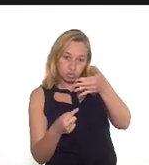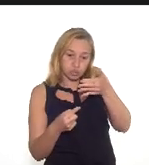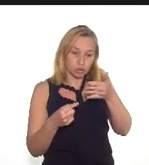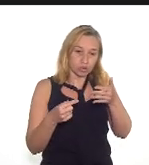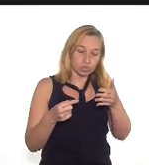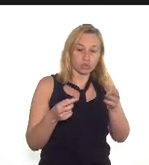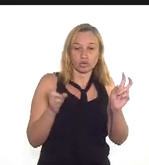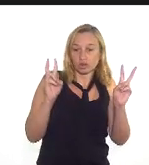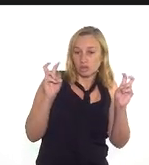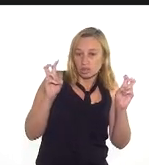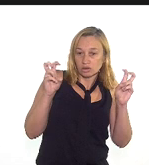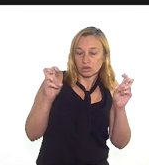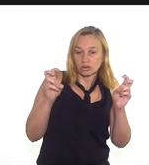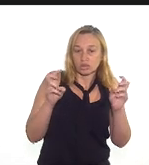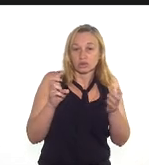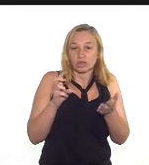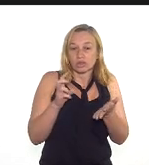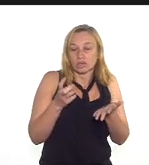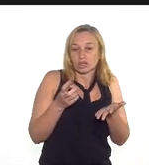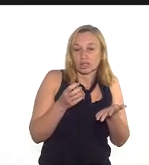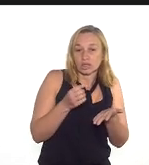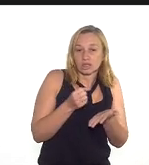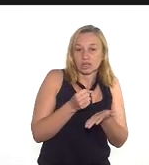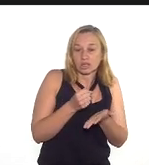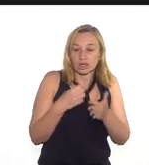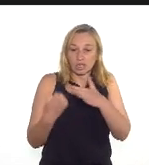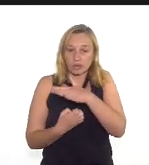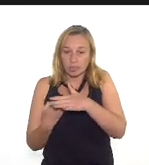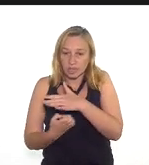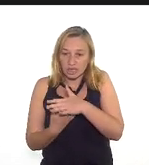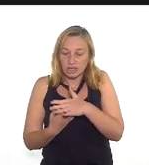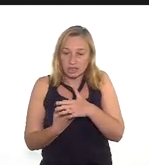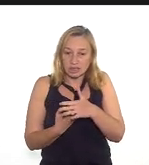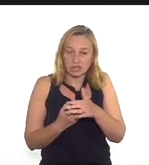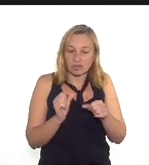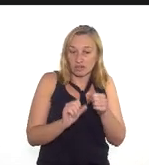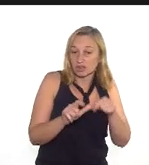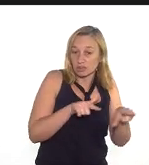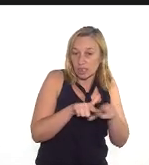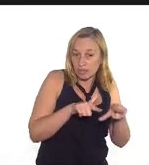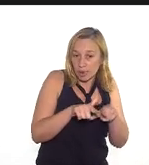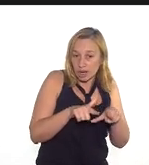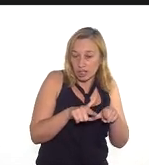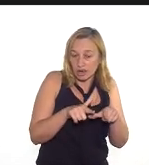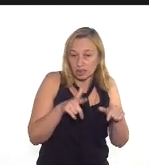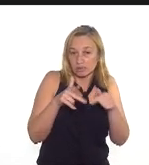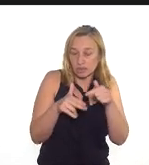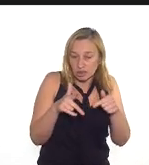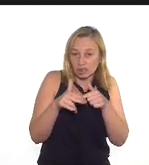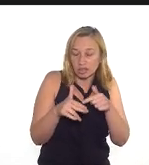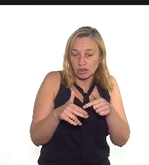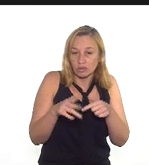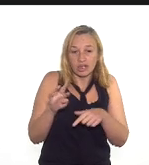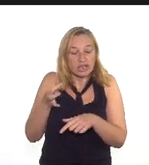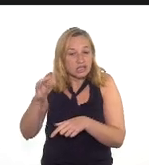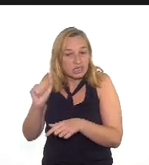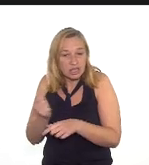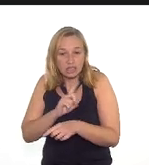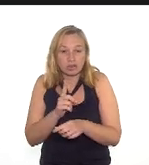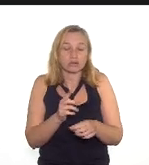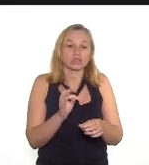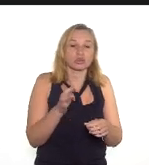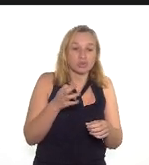situações com prestadores de serviço que acabam impactando nas receitas não tributárias. Um ponto que é